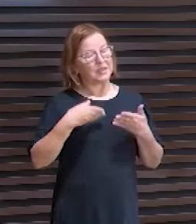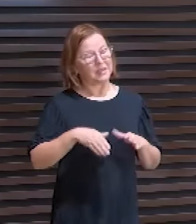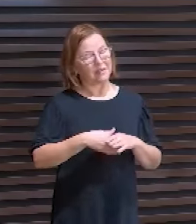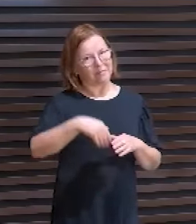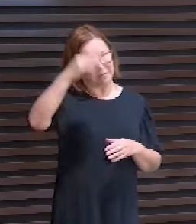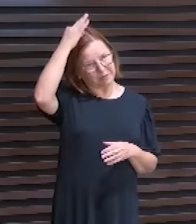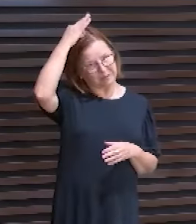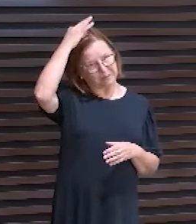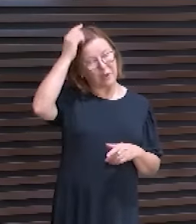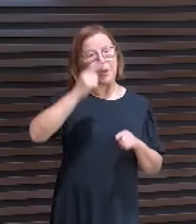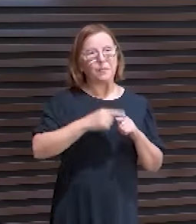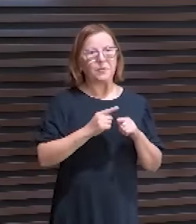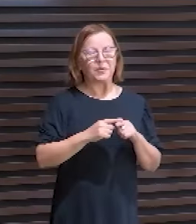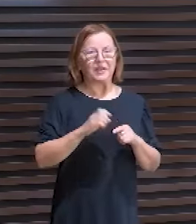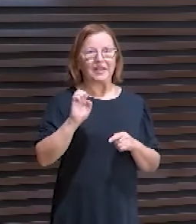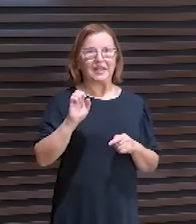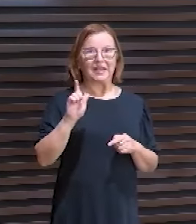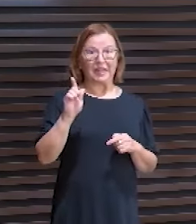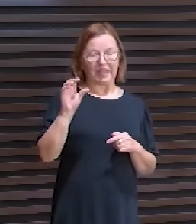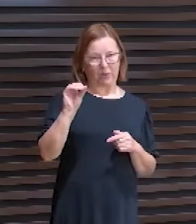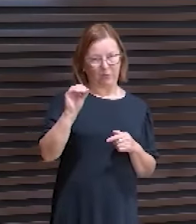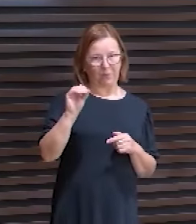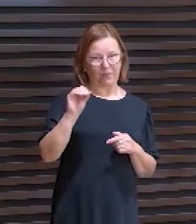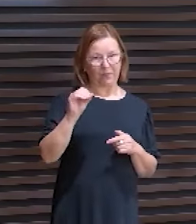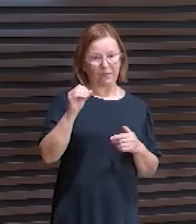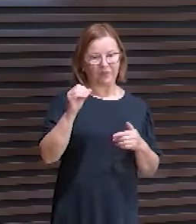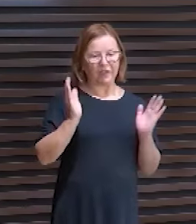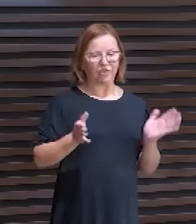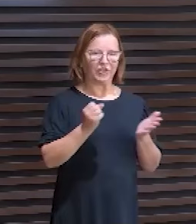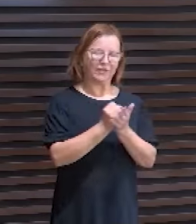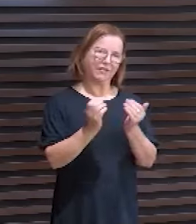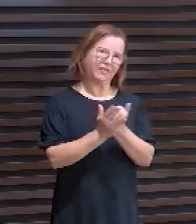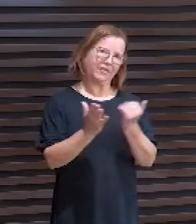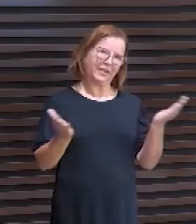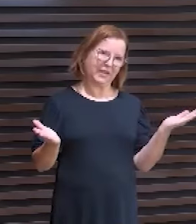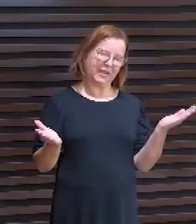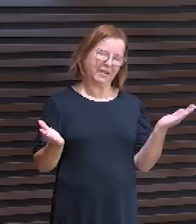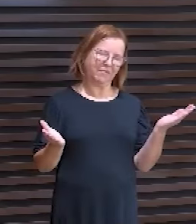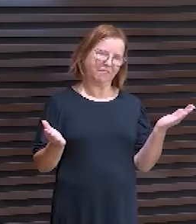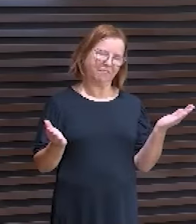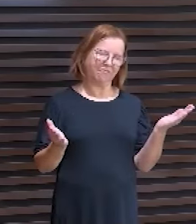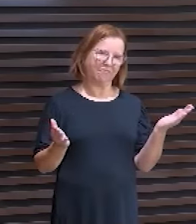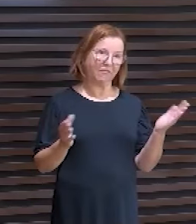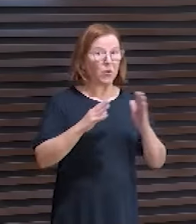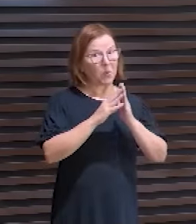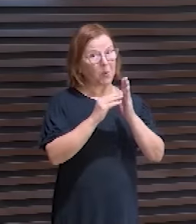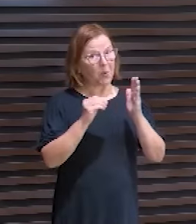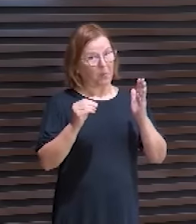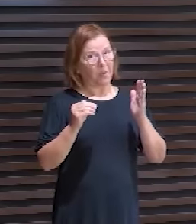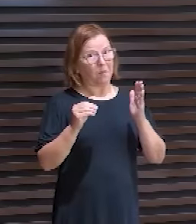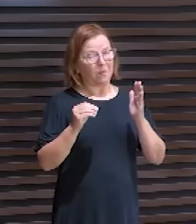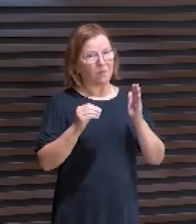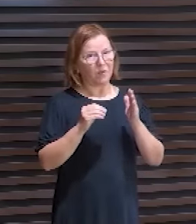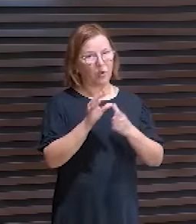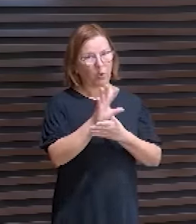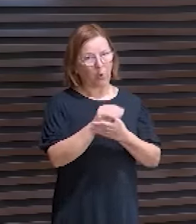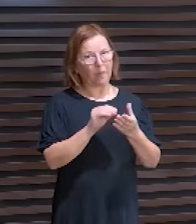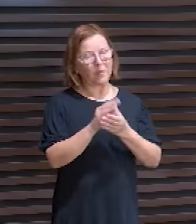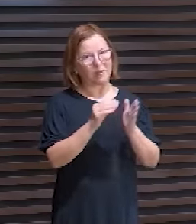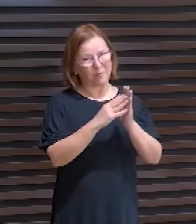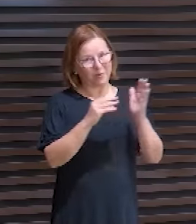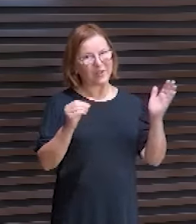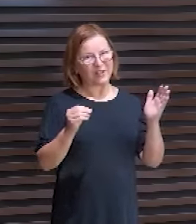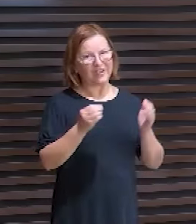crucificado a exemplo da vida de Cristo Ele não se manifesta